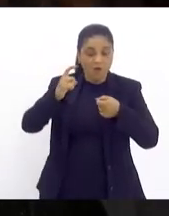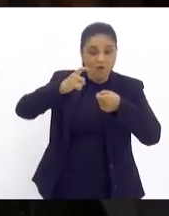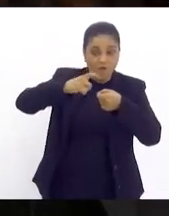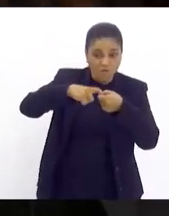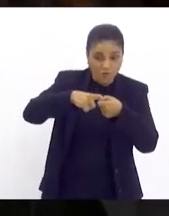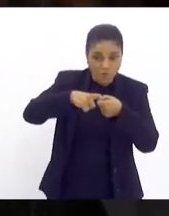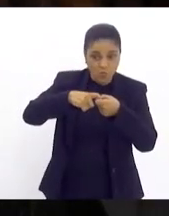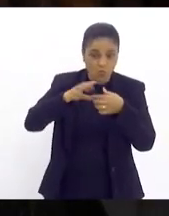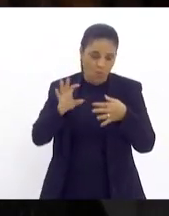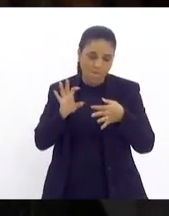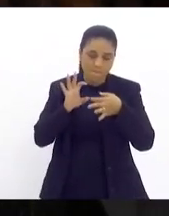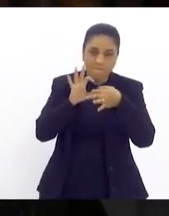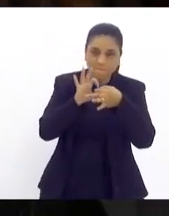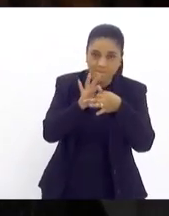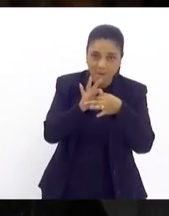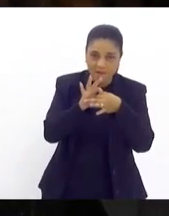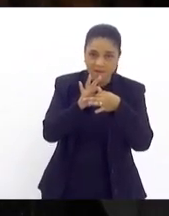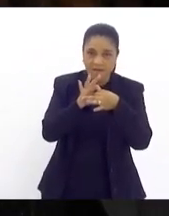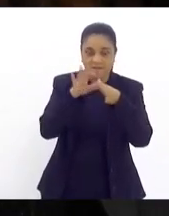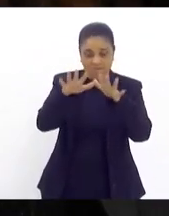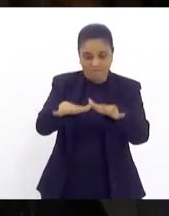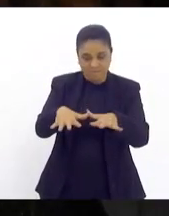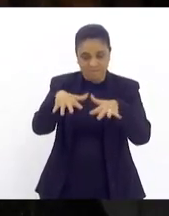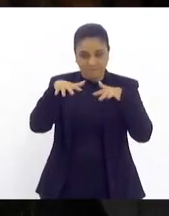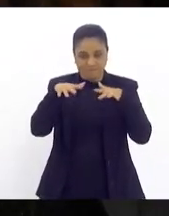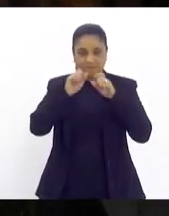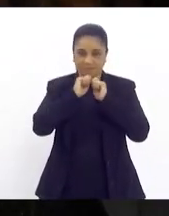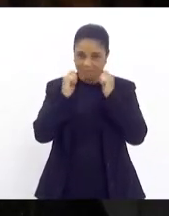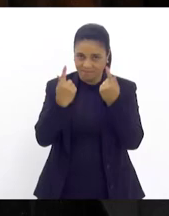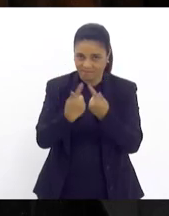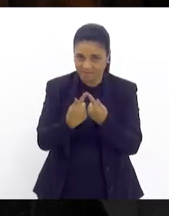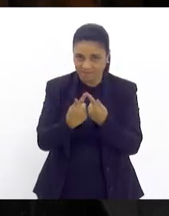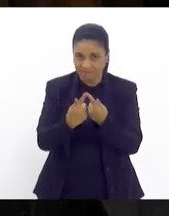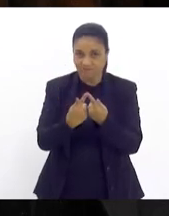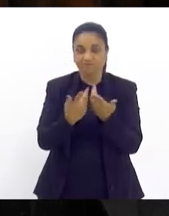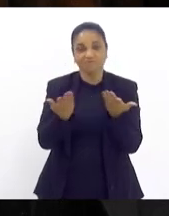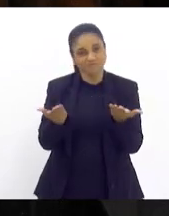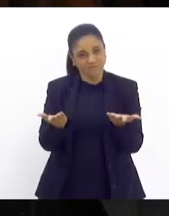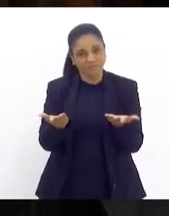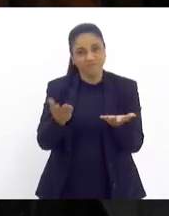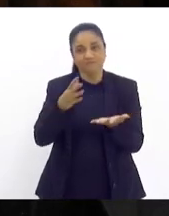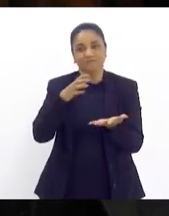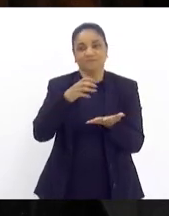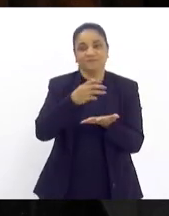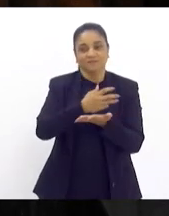Legislativa com a sua nova sede tá sendo